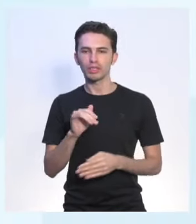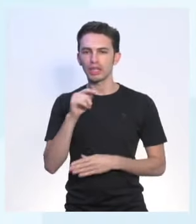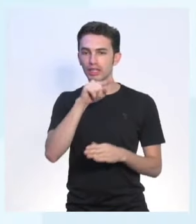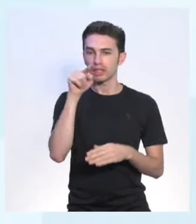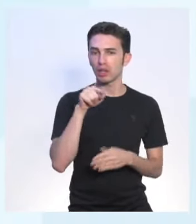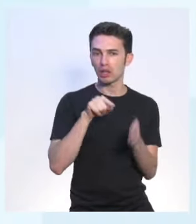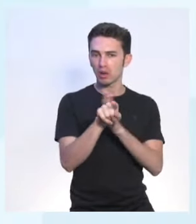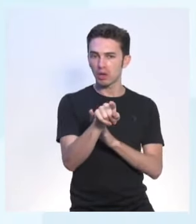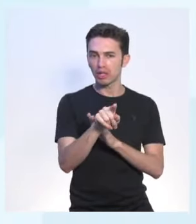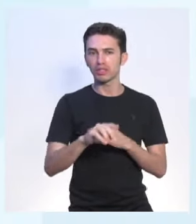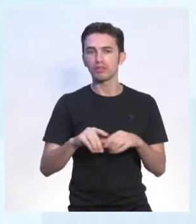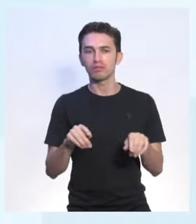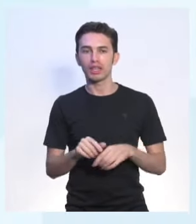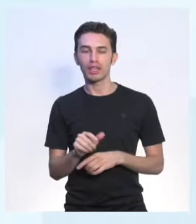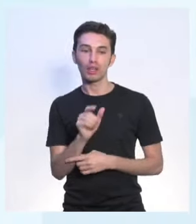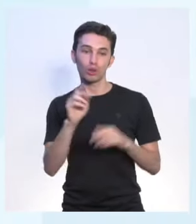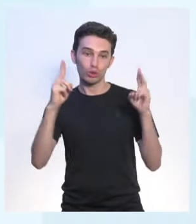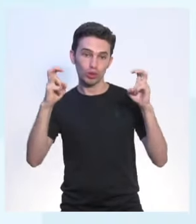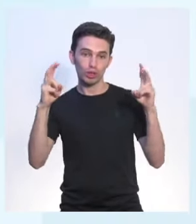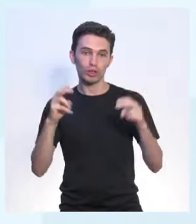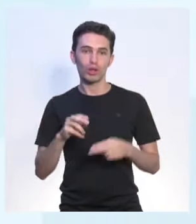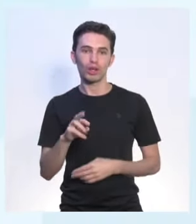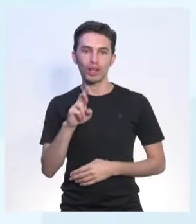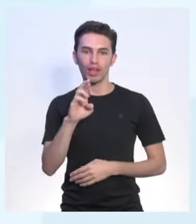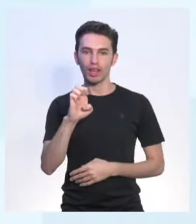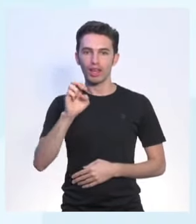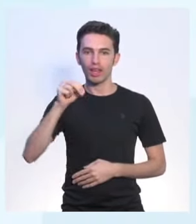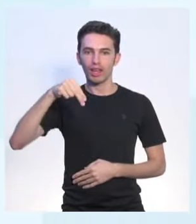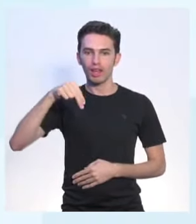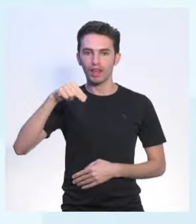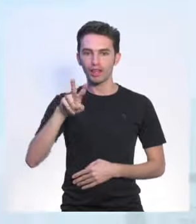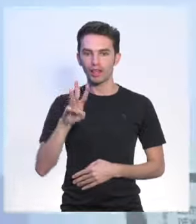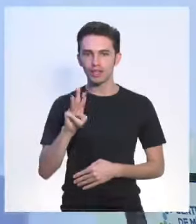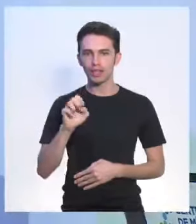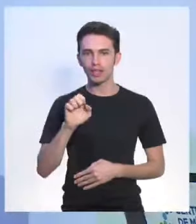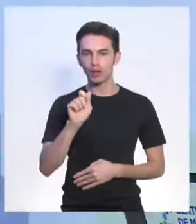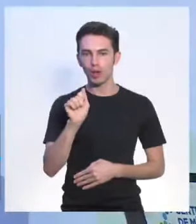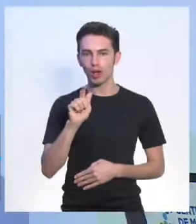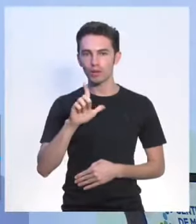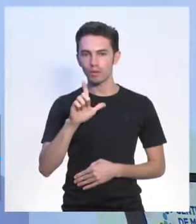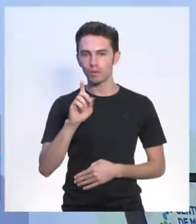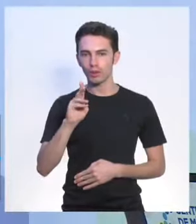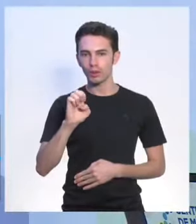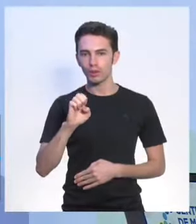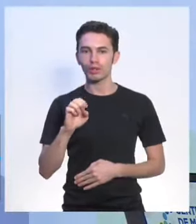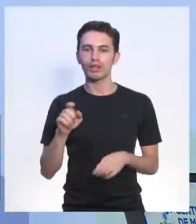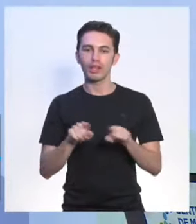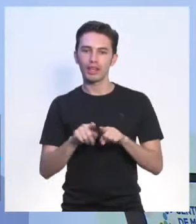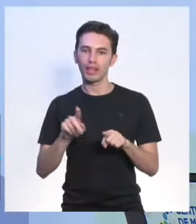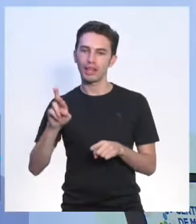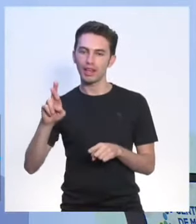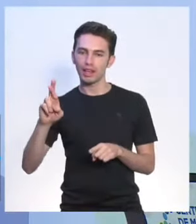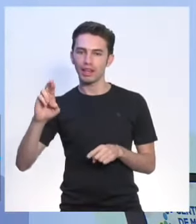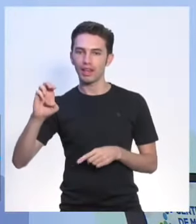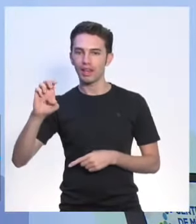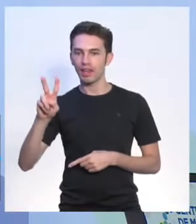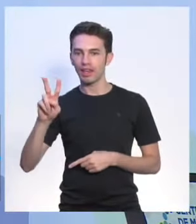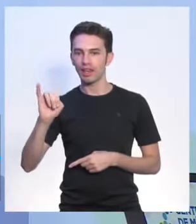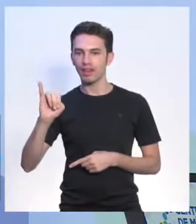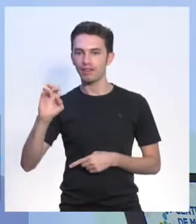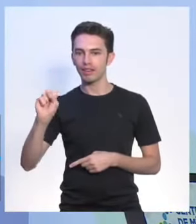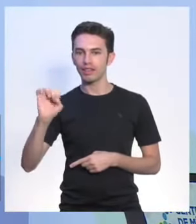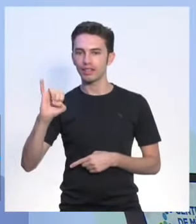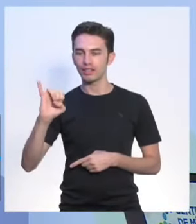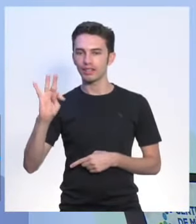é Renewable Revisited. Yes. Então estamos aí falando das energias renováveis, estamos revisitando esse tópico. Nós